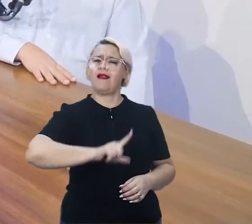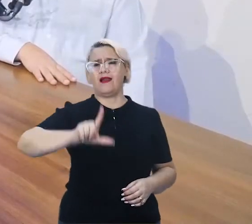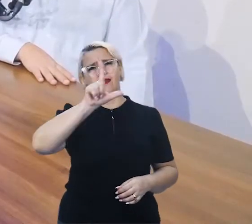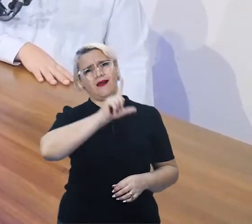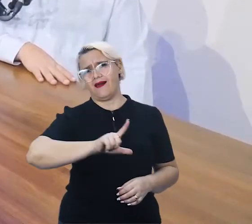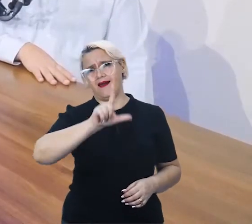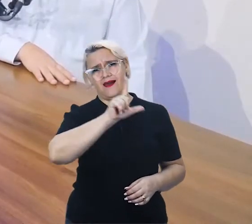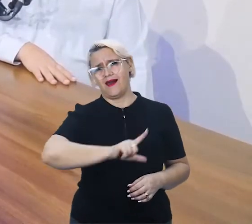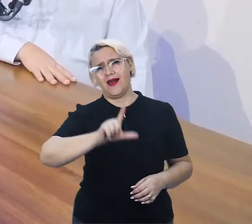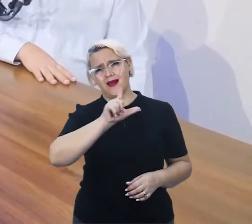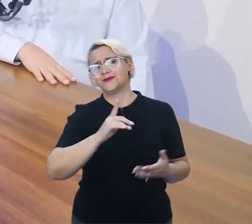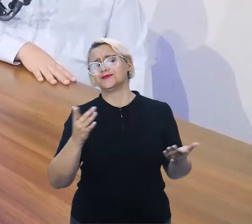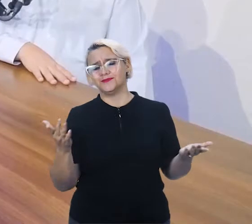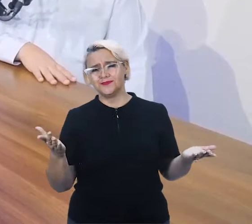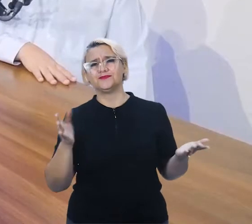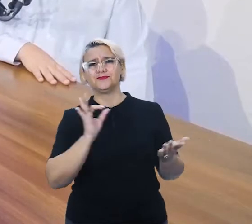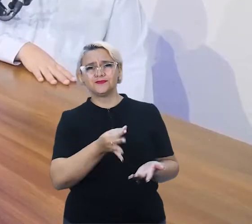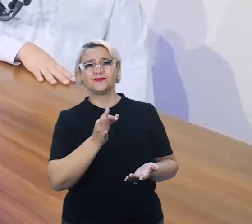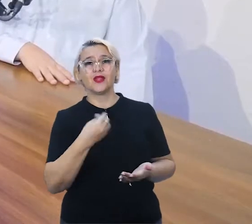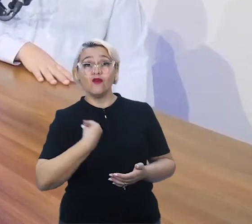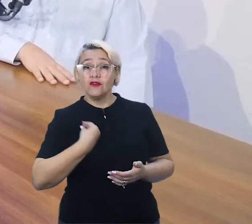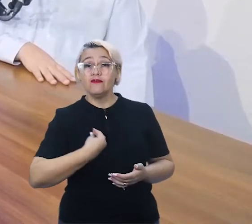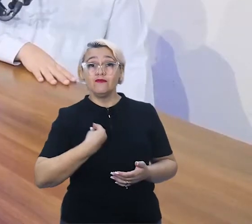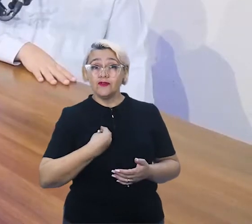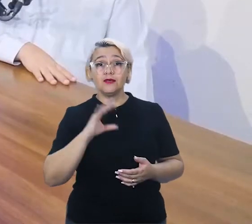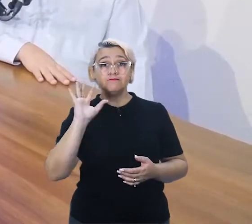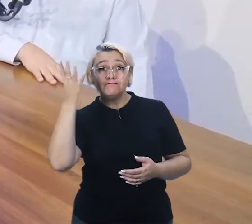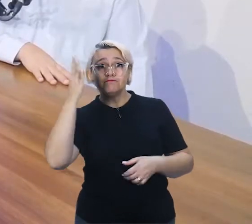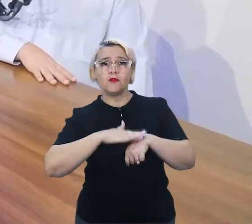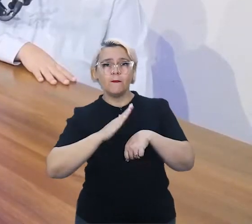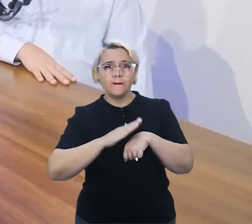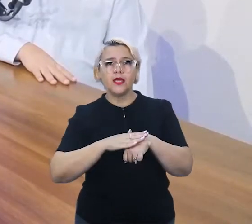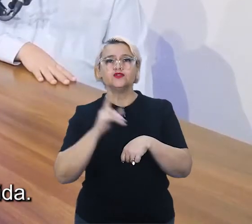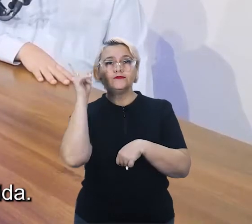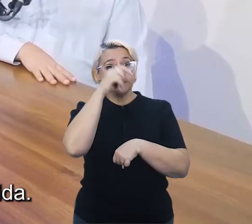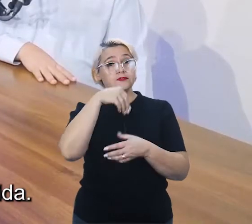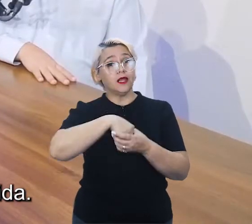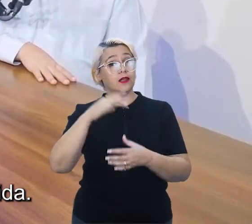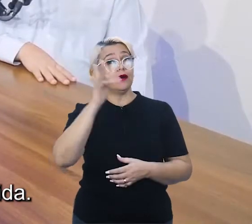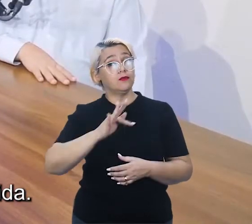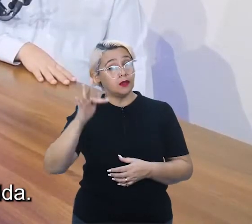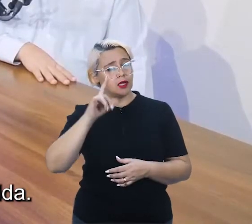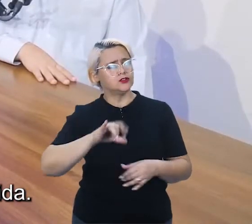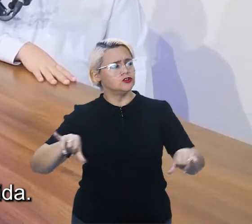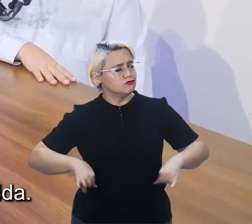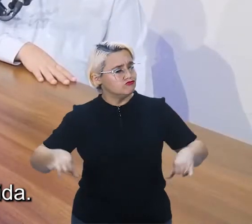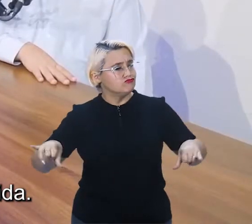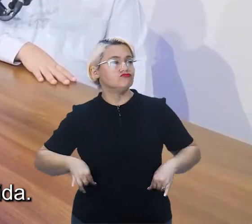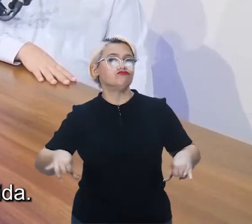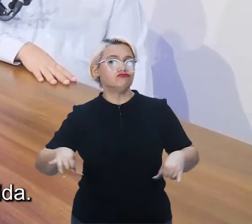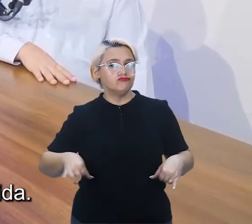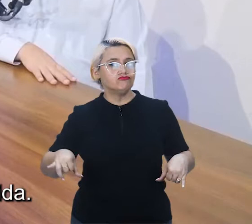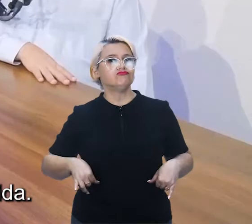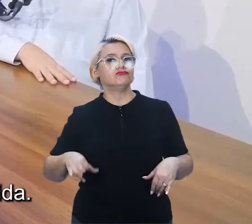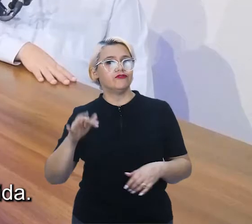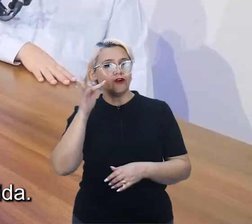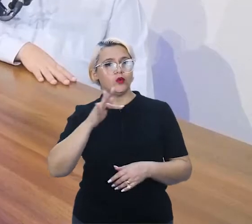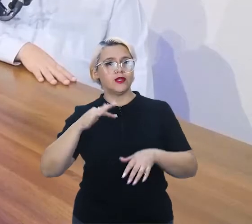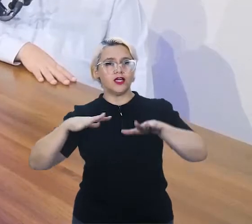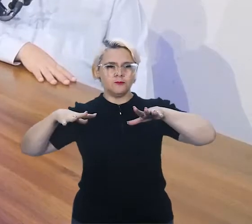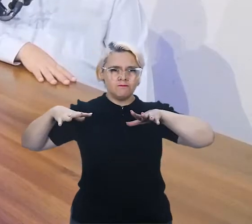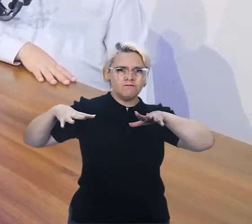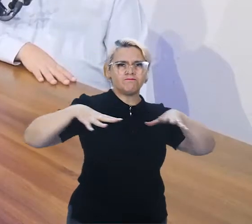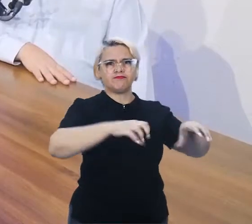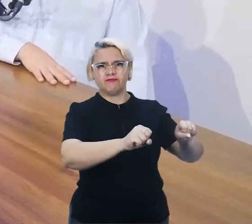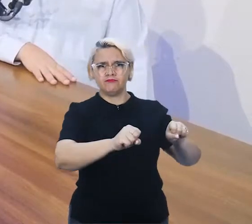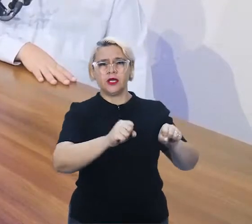claro. Poxa, eu vivi situações difíceis na faculdade ainda, bem Aham. difíceis, da faculdade ser invadida. Me